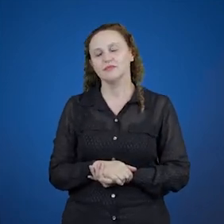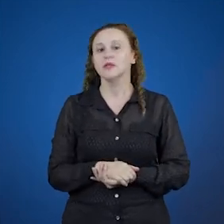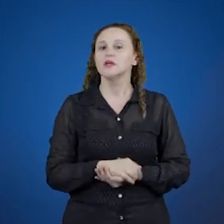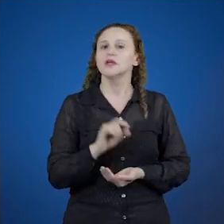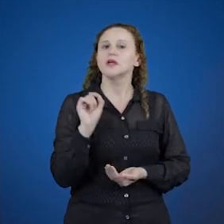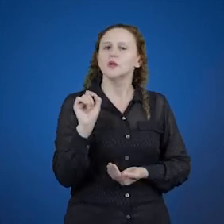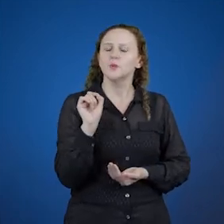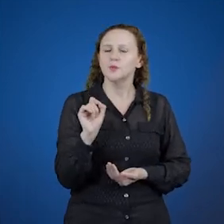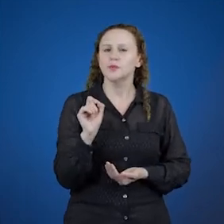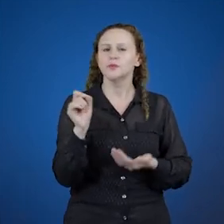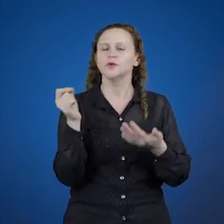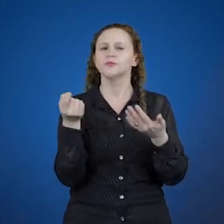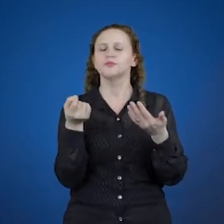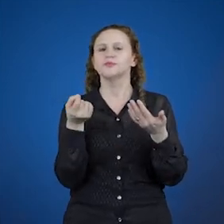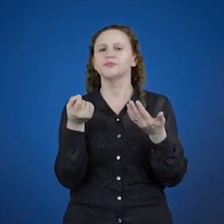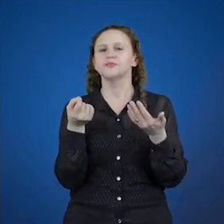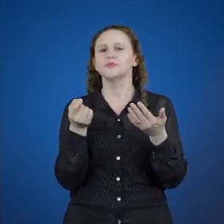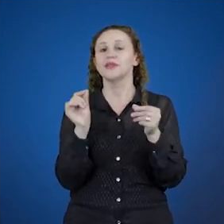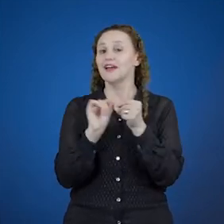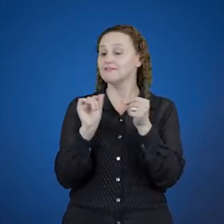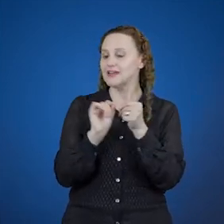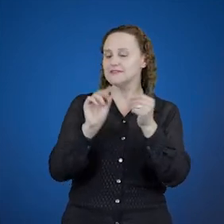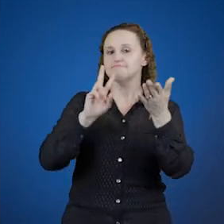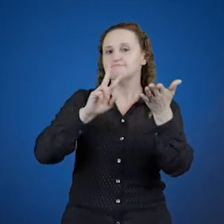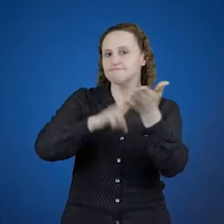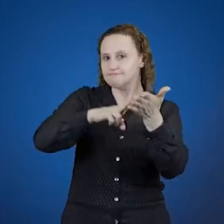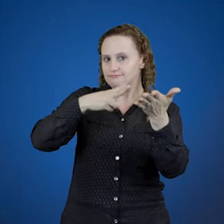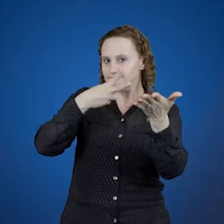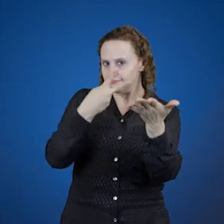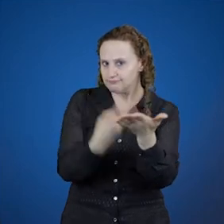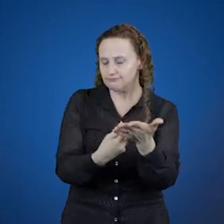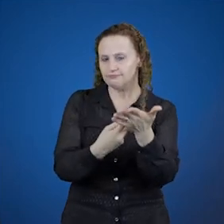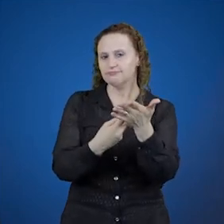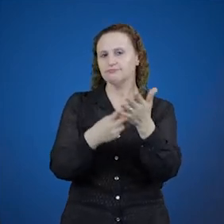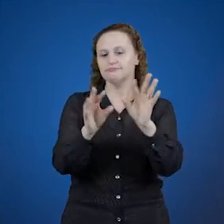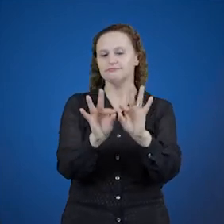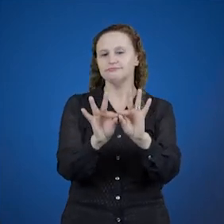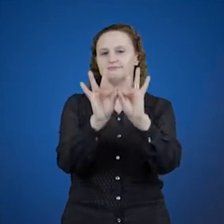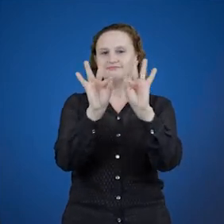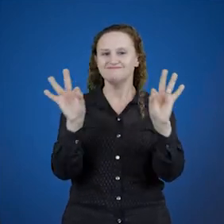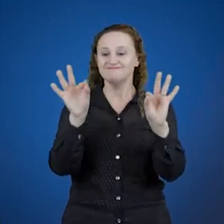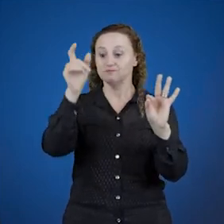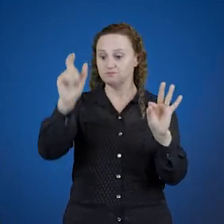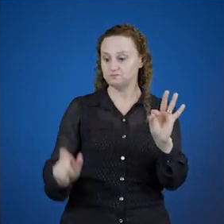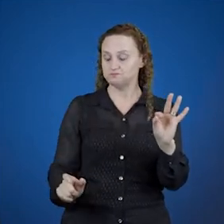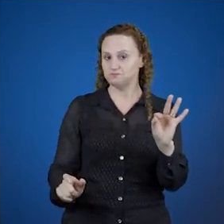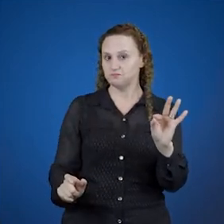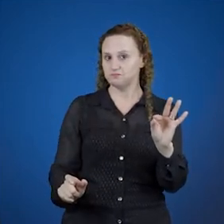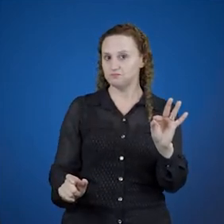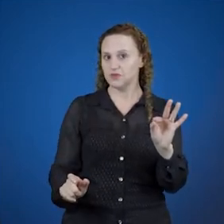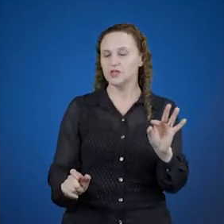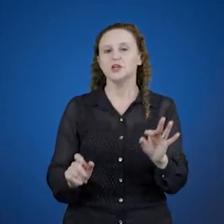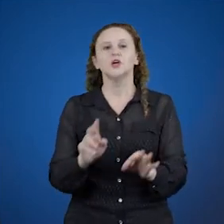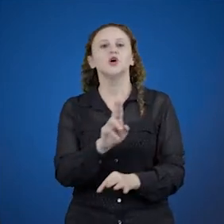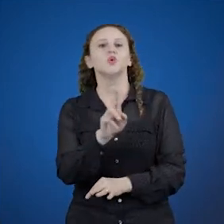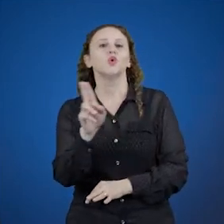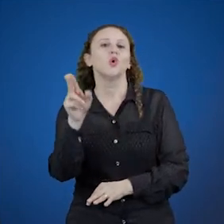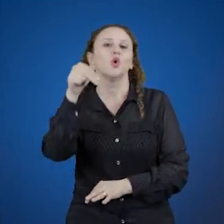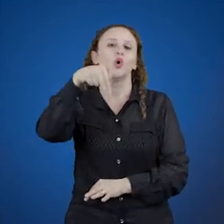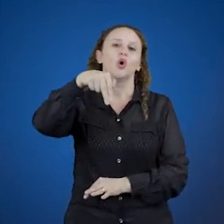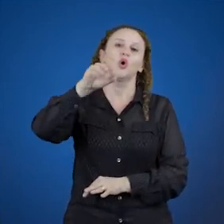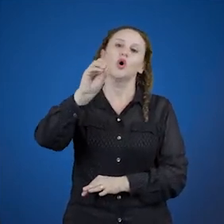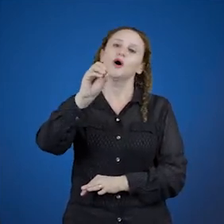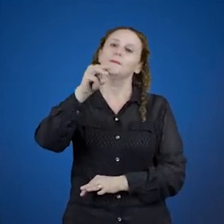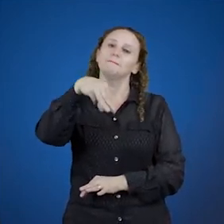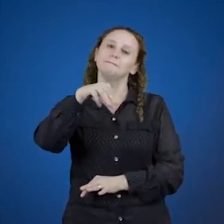o caso que serve para traduzir o sujeito da oração se chama